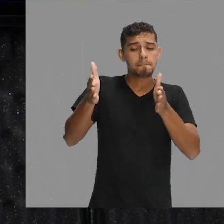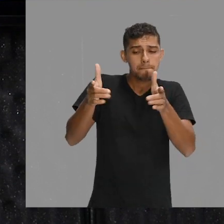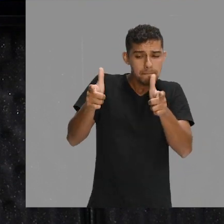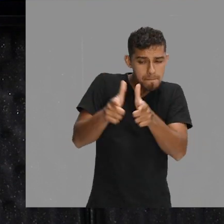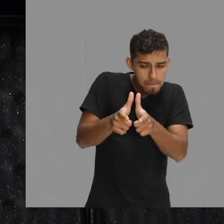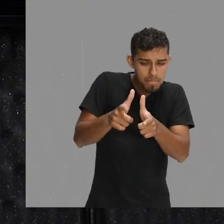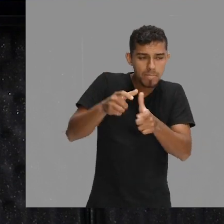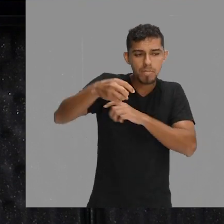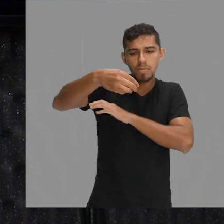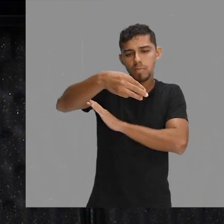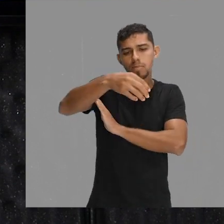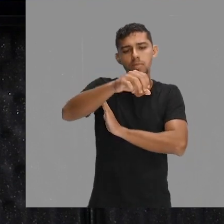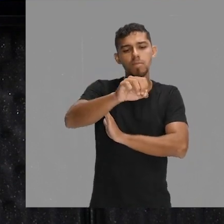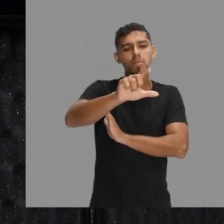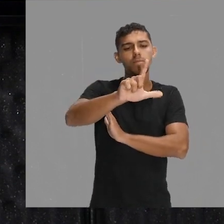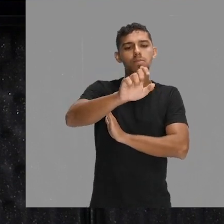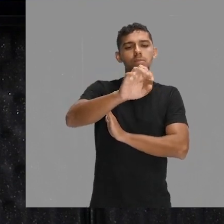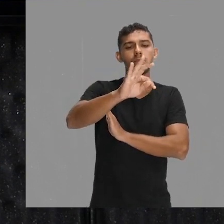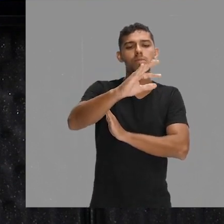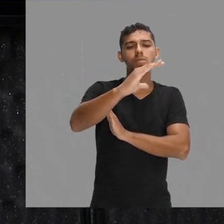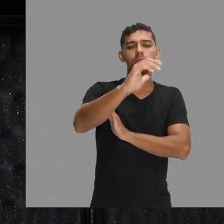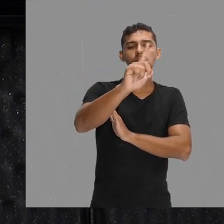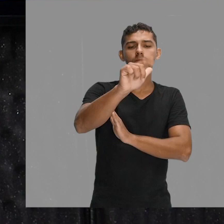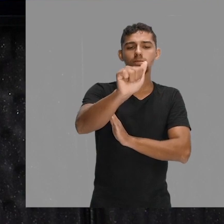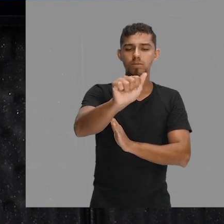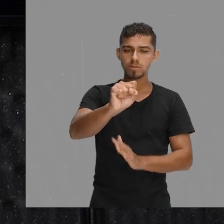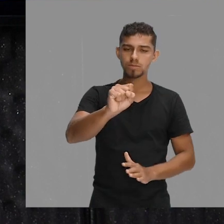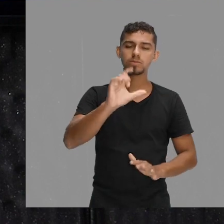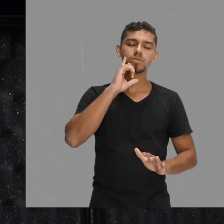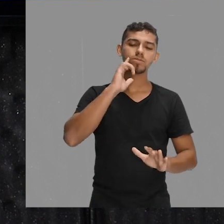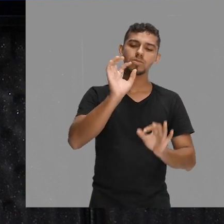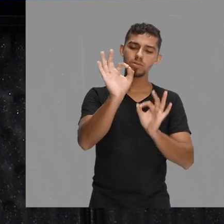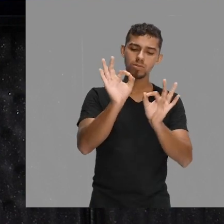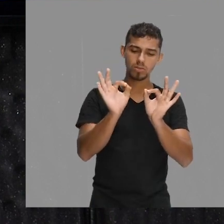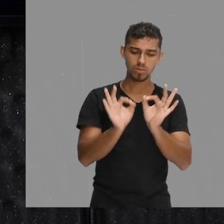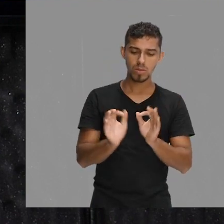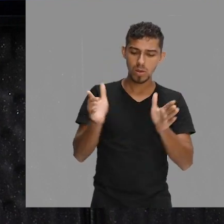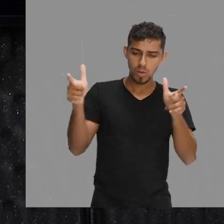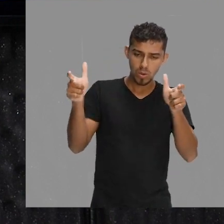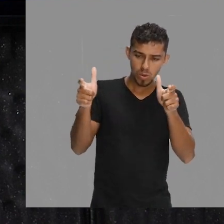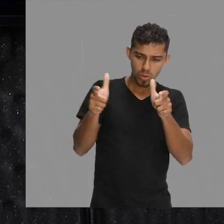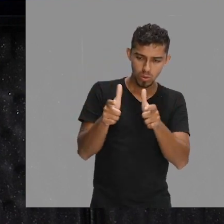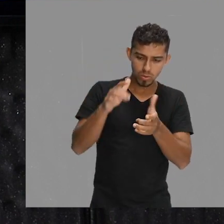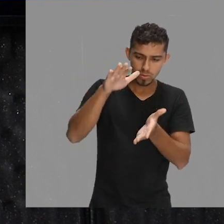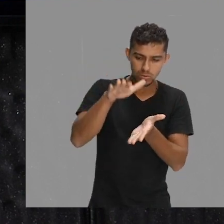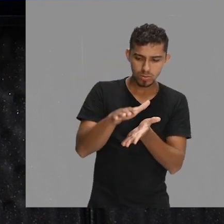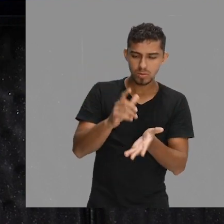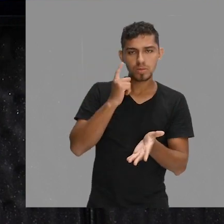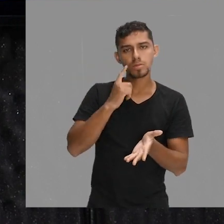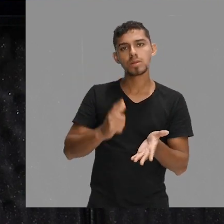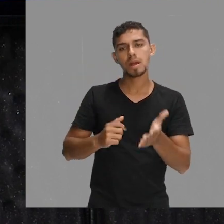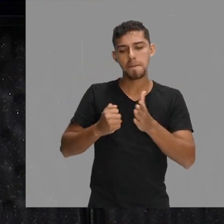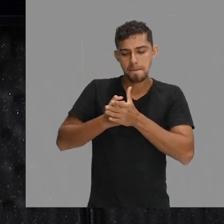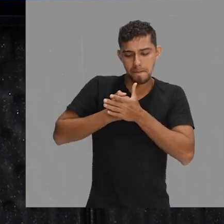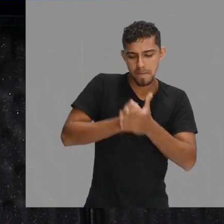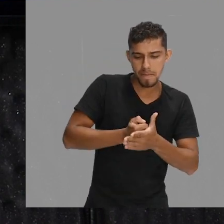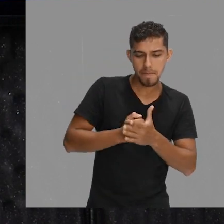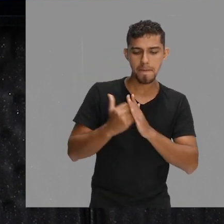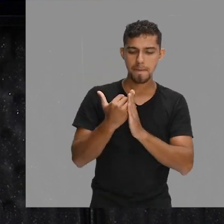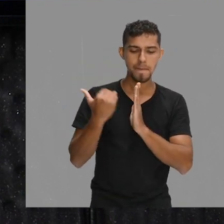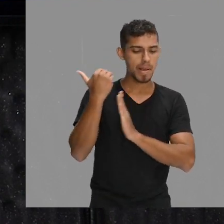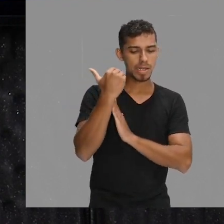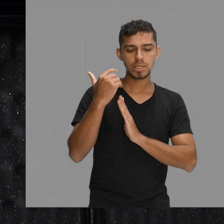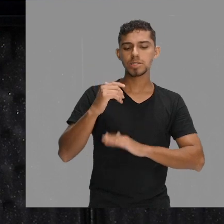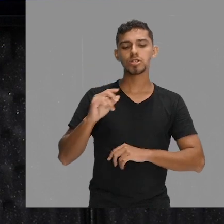moléculas no estado de vapor. Menos moléculas no estado de vapor, isso vai gerar uma menor pressão máxima de